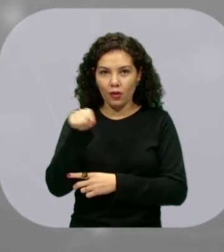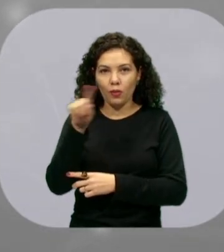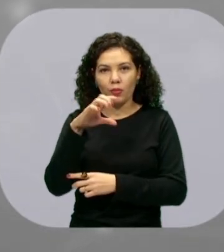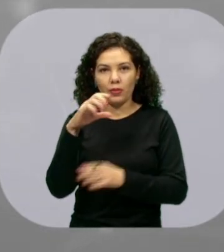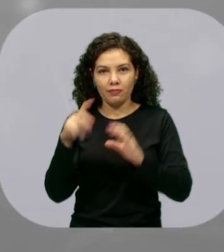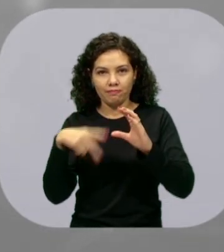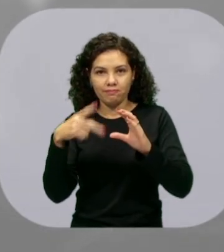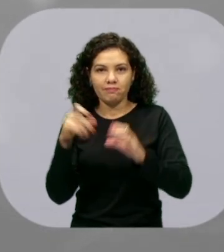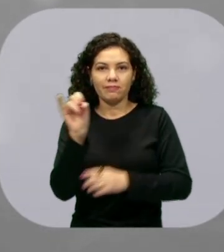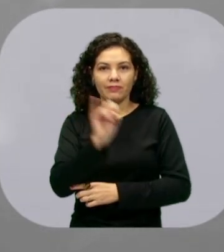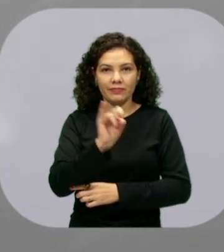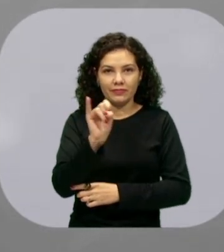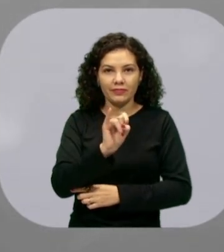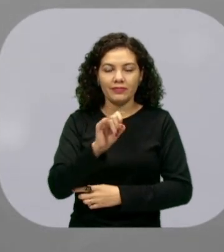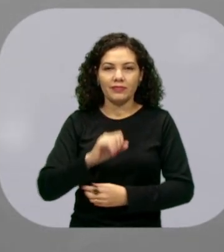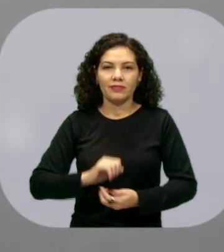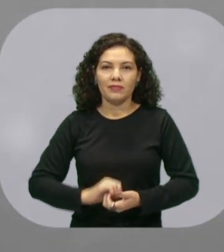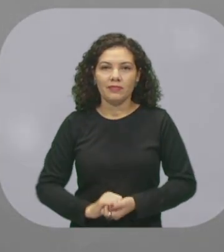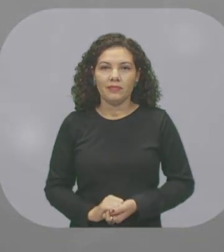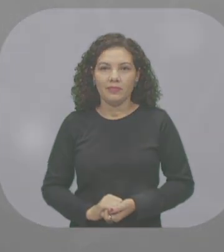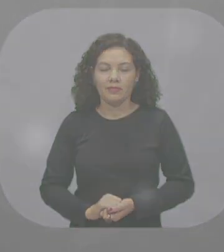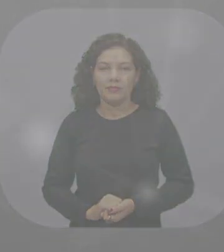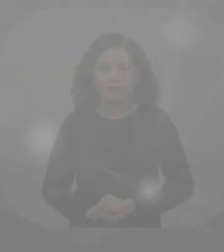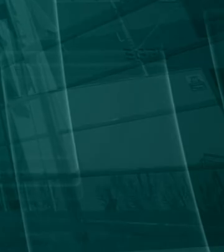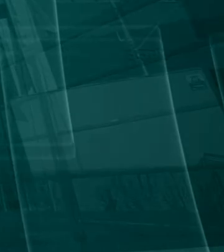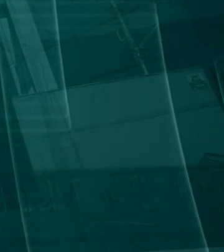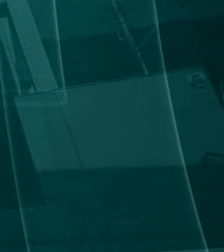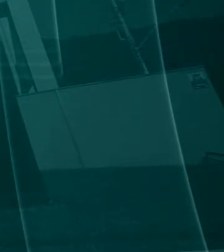@Câmara Itajaí.